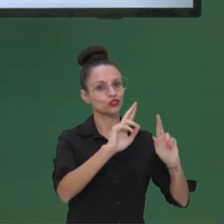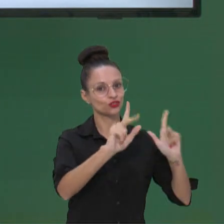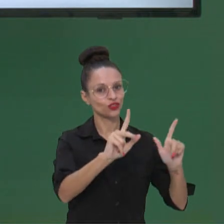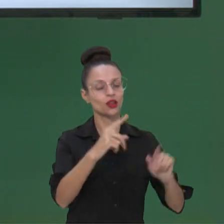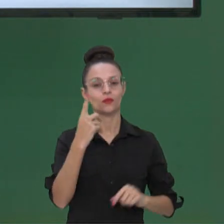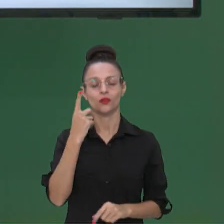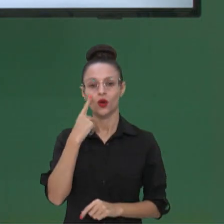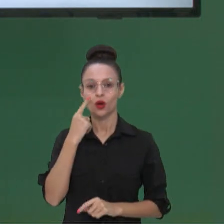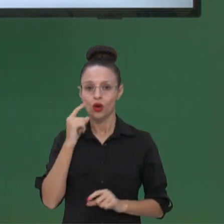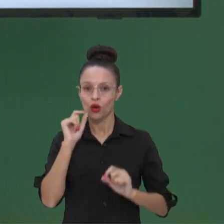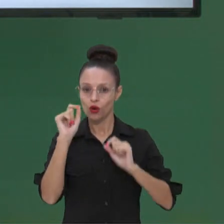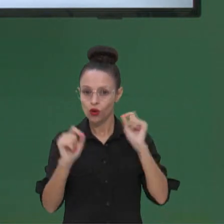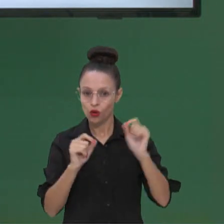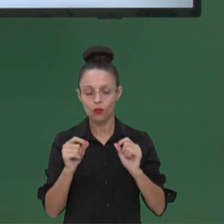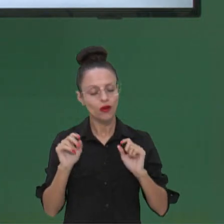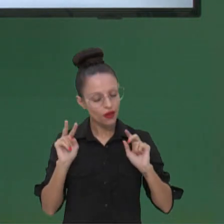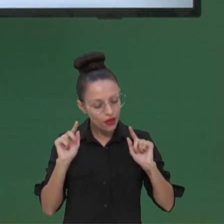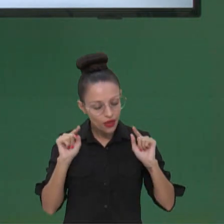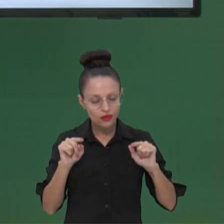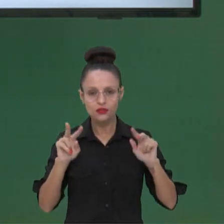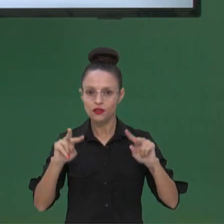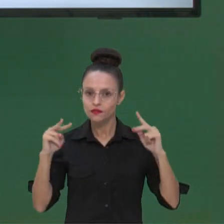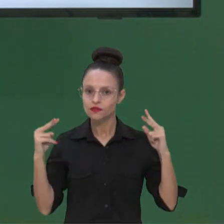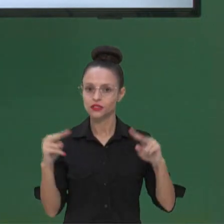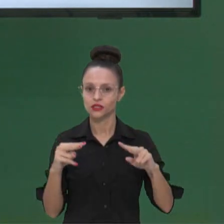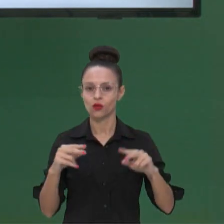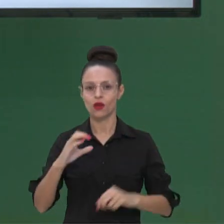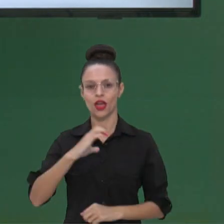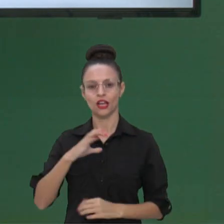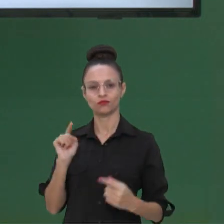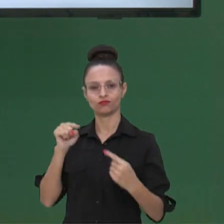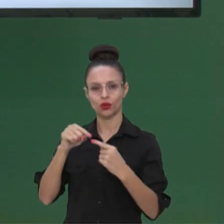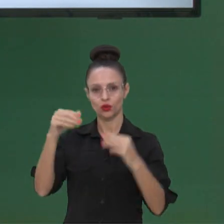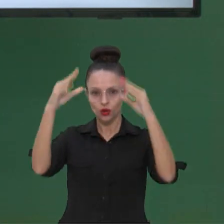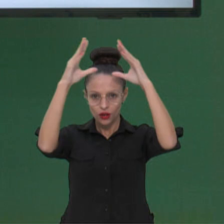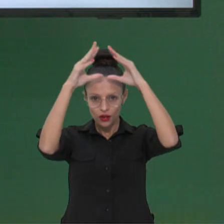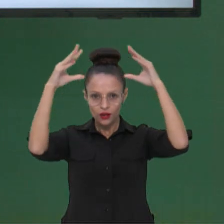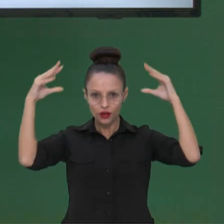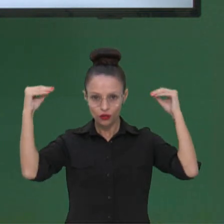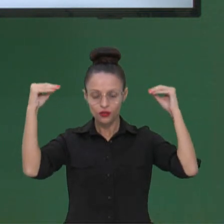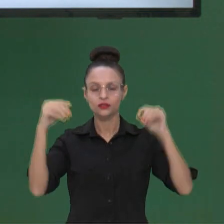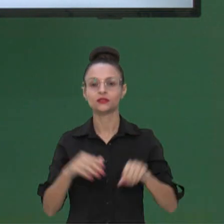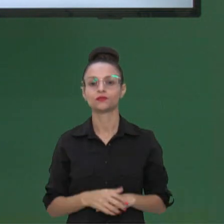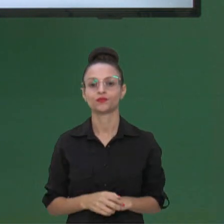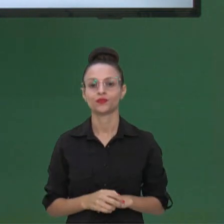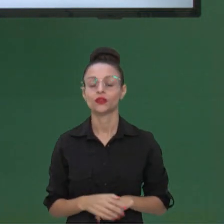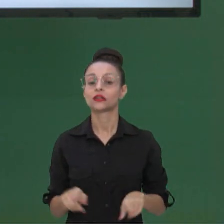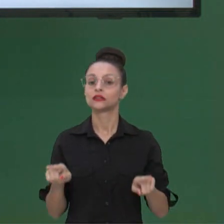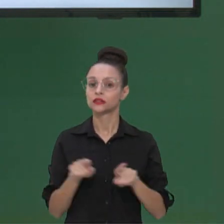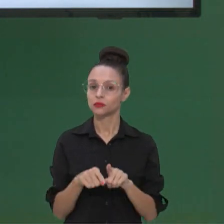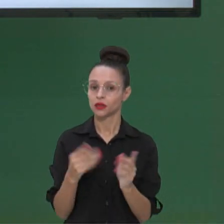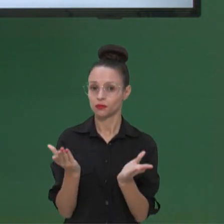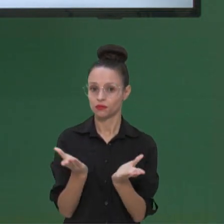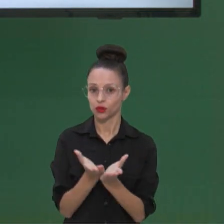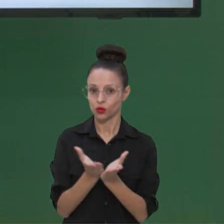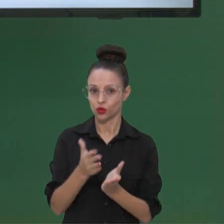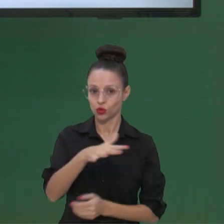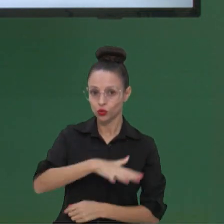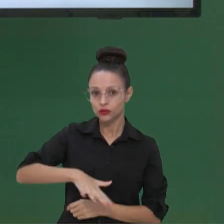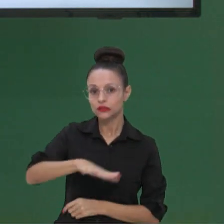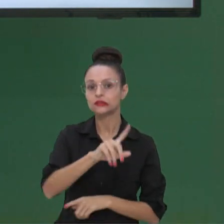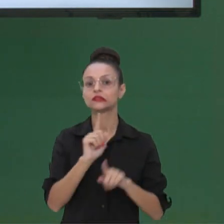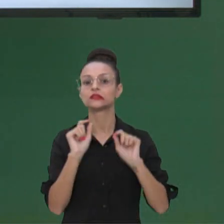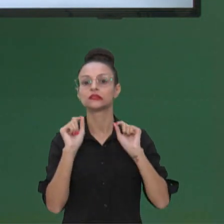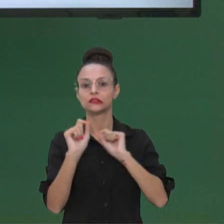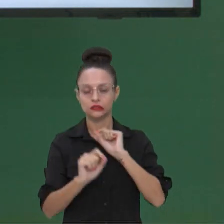com essa visão que esses colonos chegam, essa ética calvinista. Além dos protestantes, chegaram